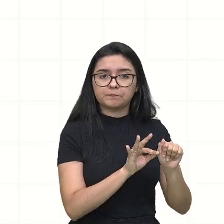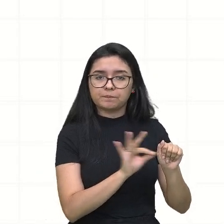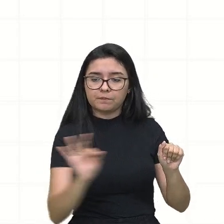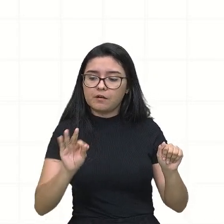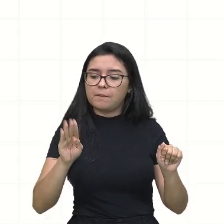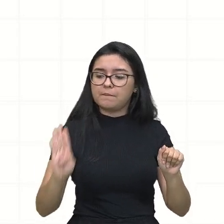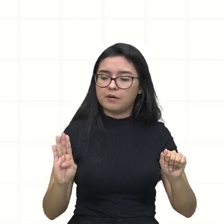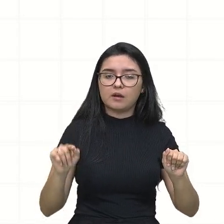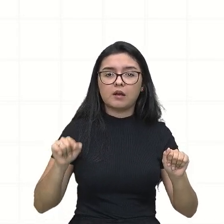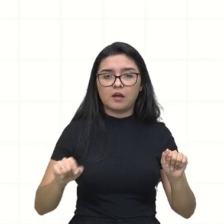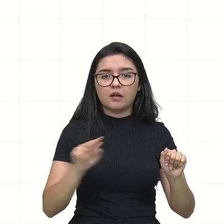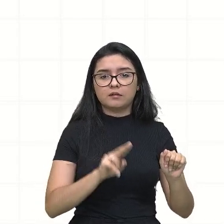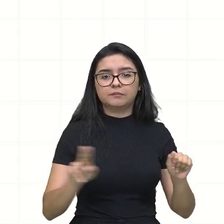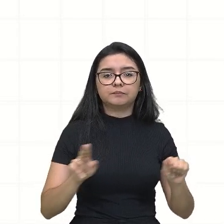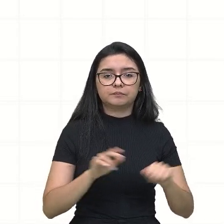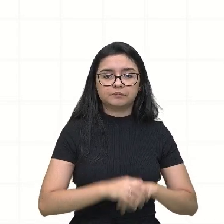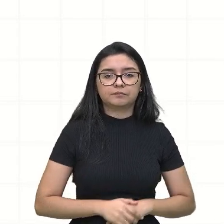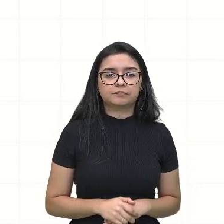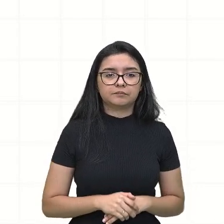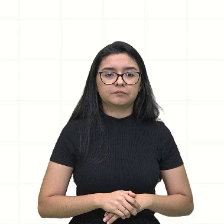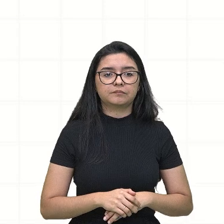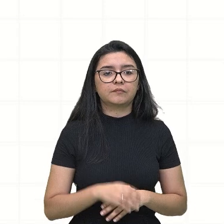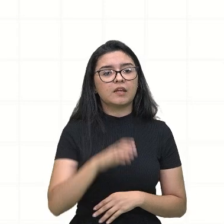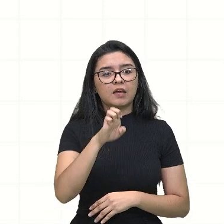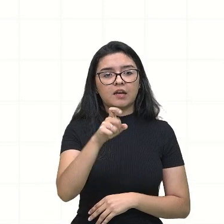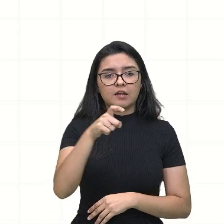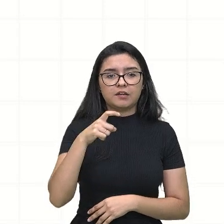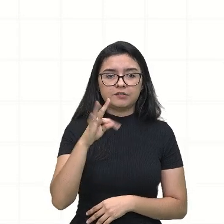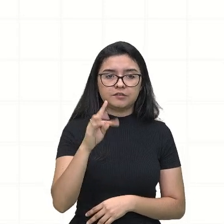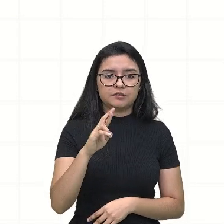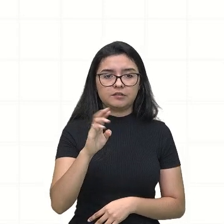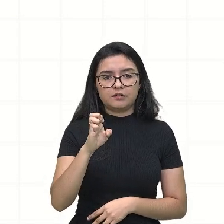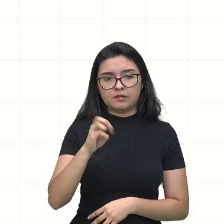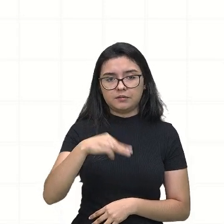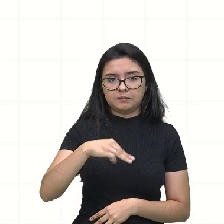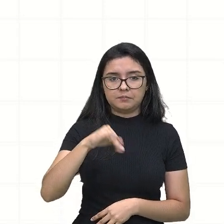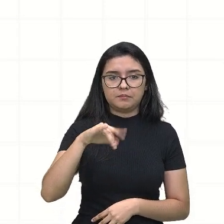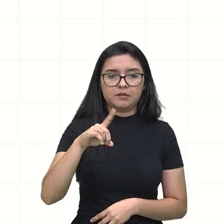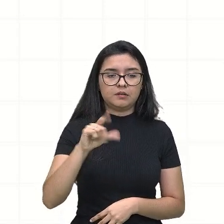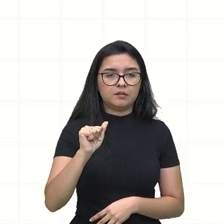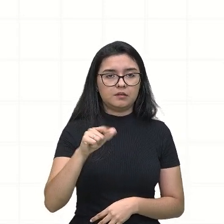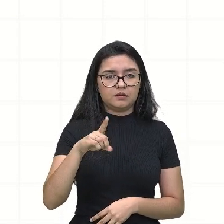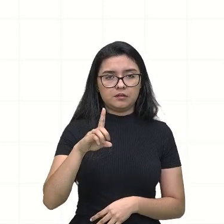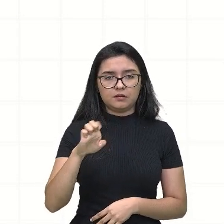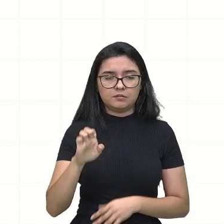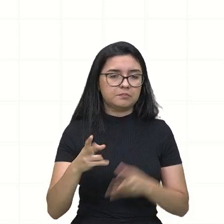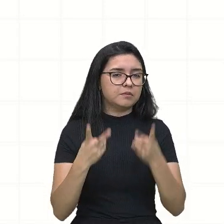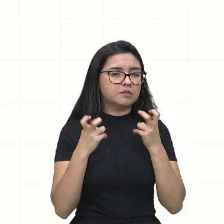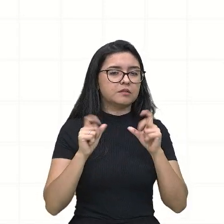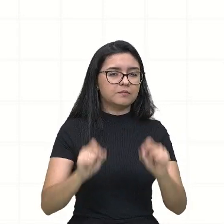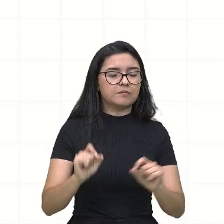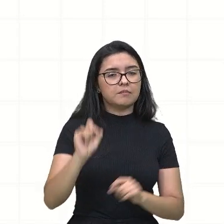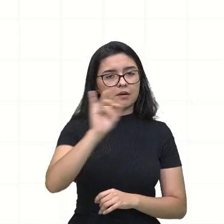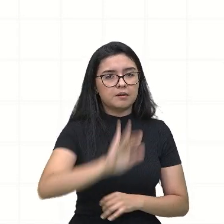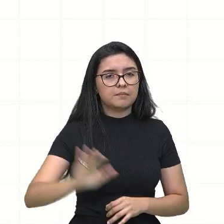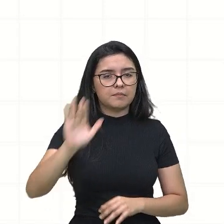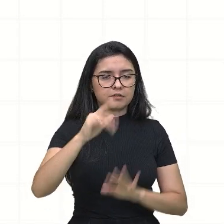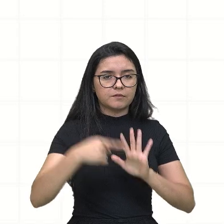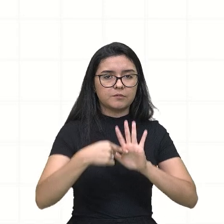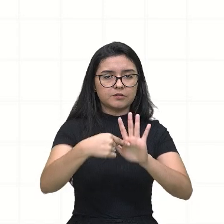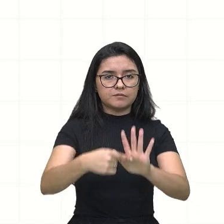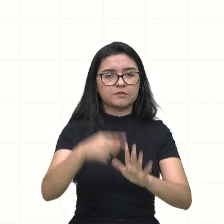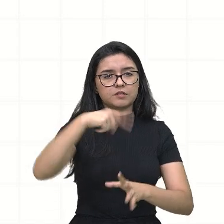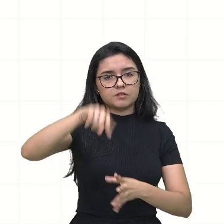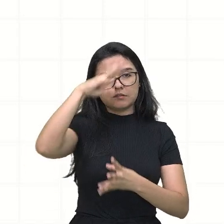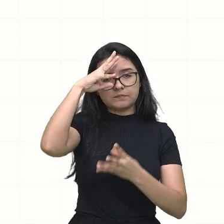são chamados de extremidade, beleza? Então, observe aqui uma ilustração aqui que o professor trouxe aqui